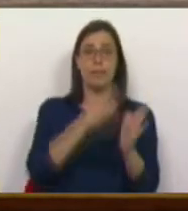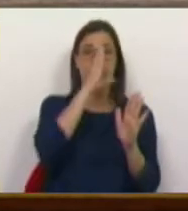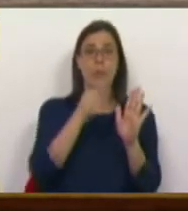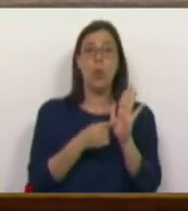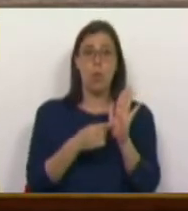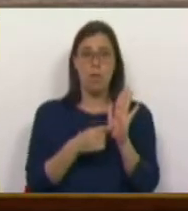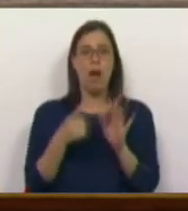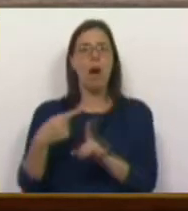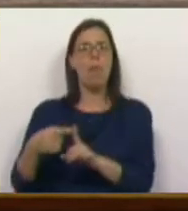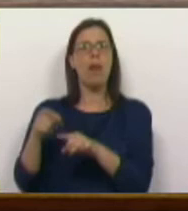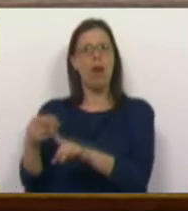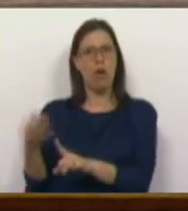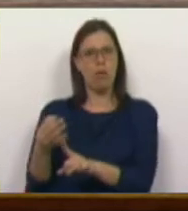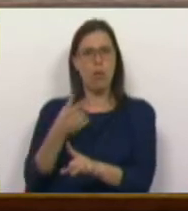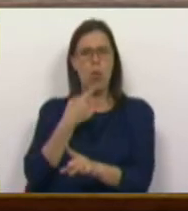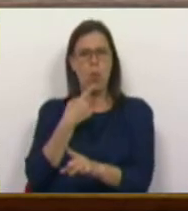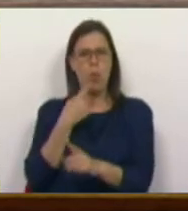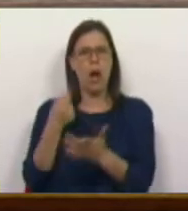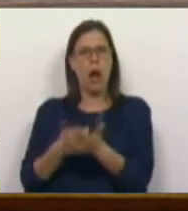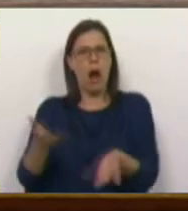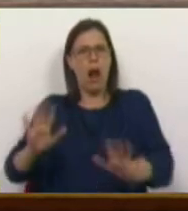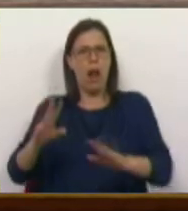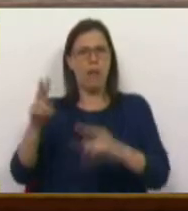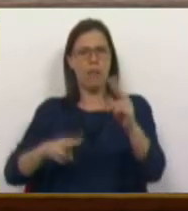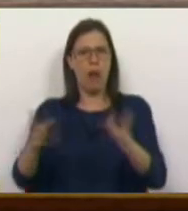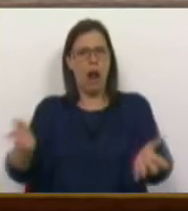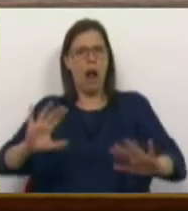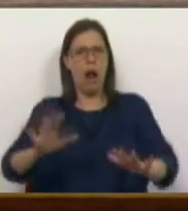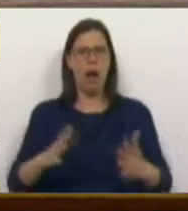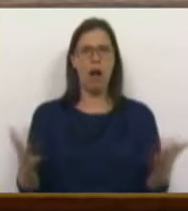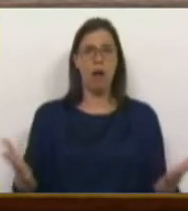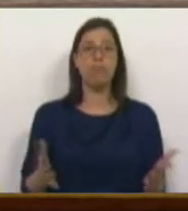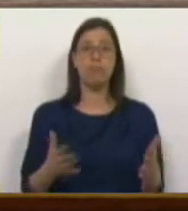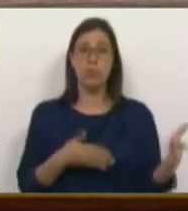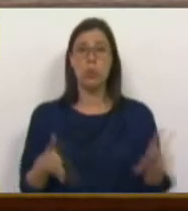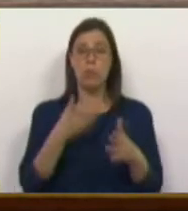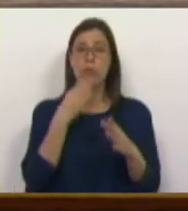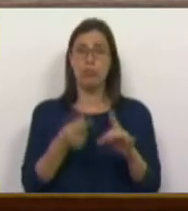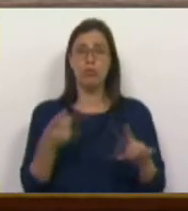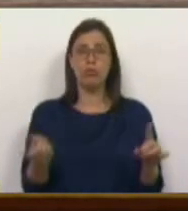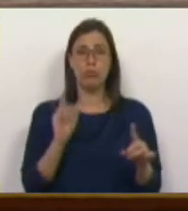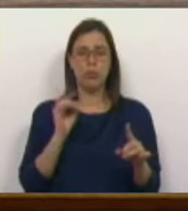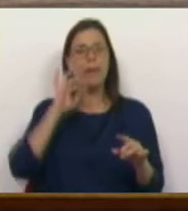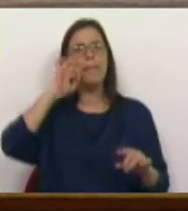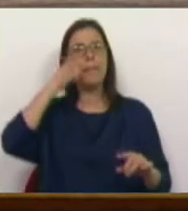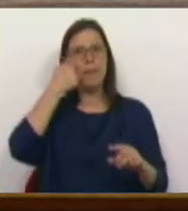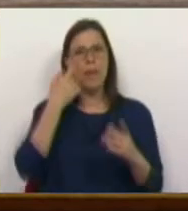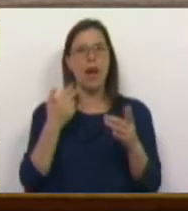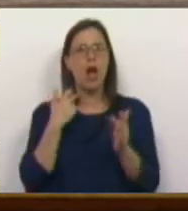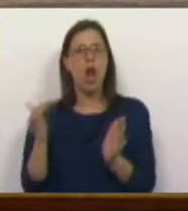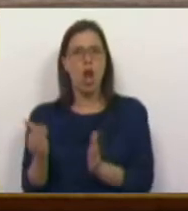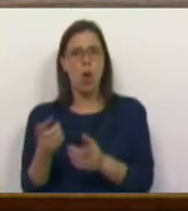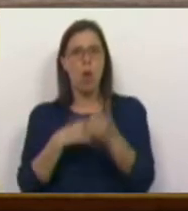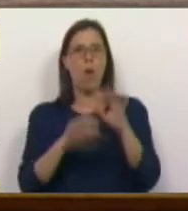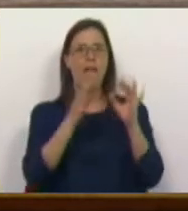Governo, vir a beneficiar de generosas isenções fiscais. É um caminho injusto que prejudica os mais pequenos